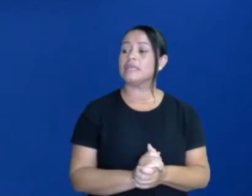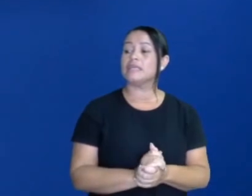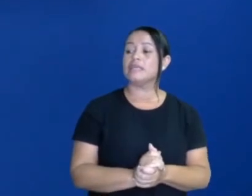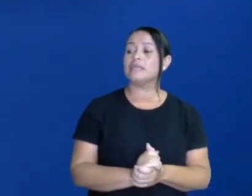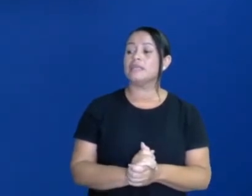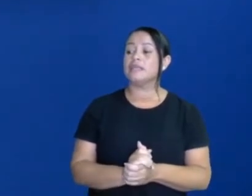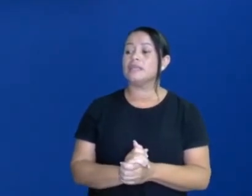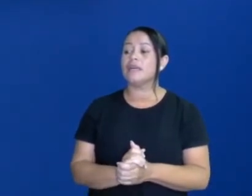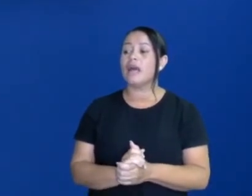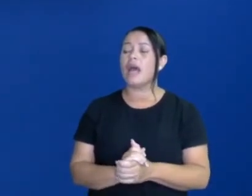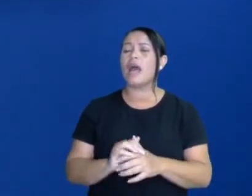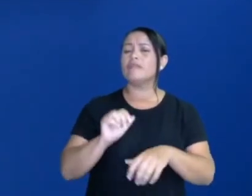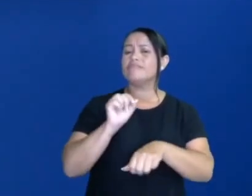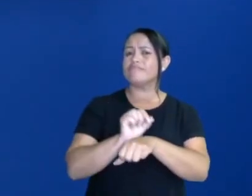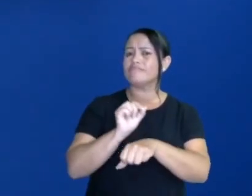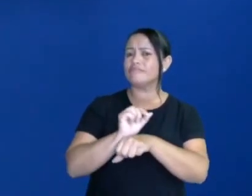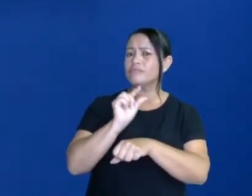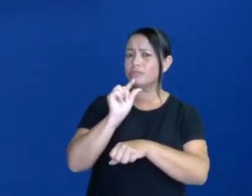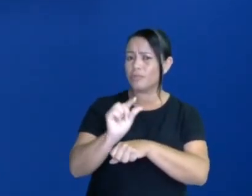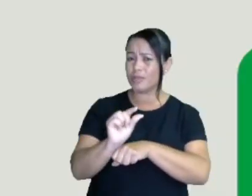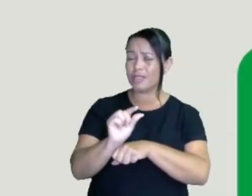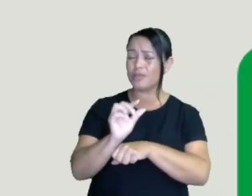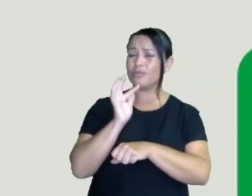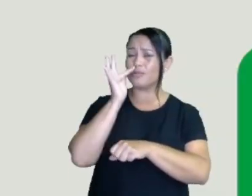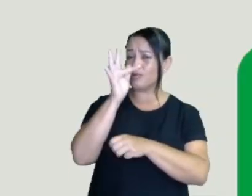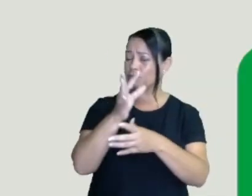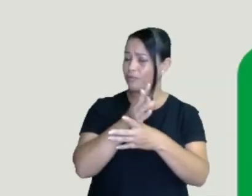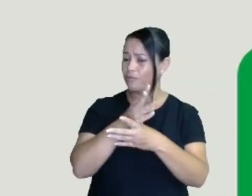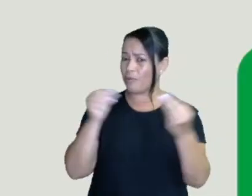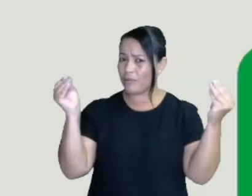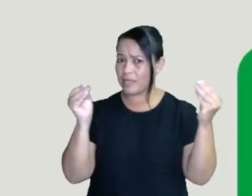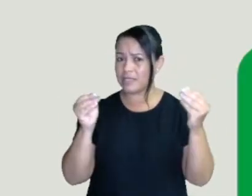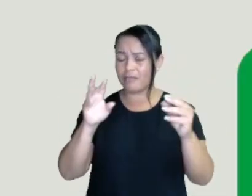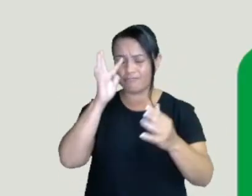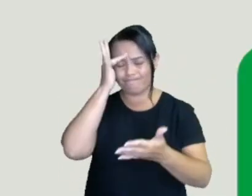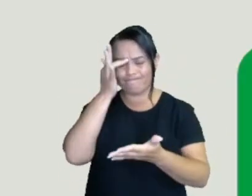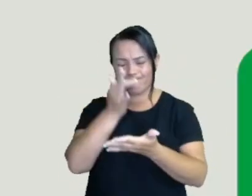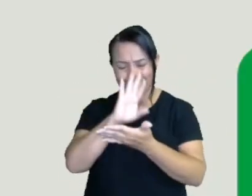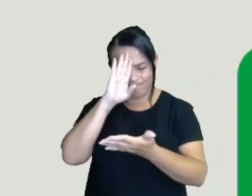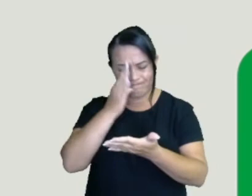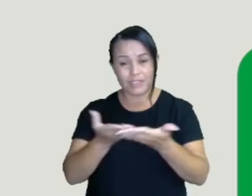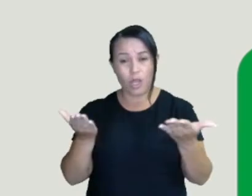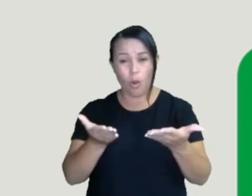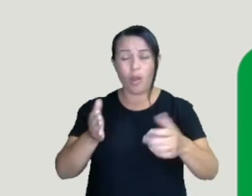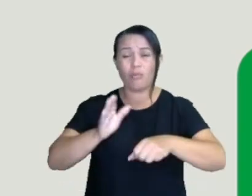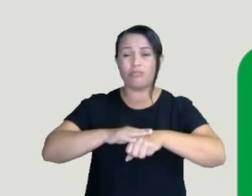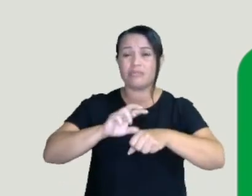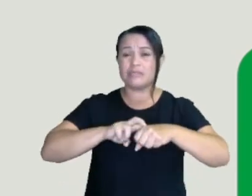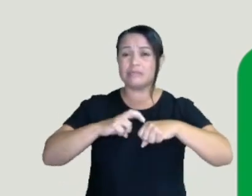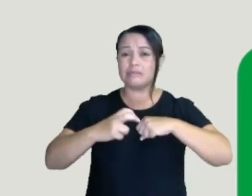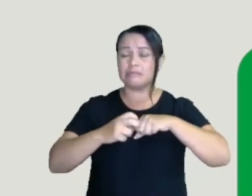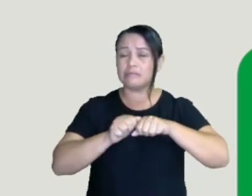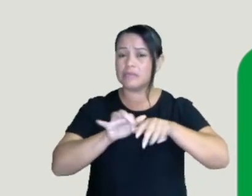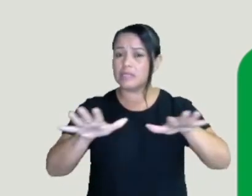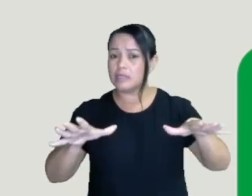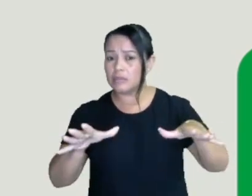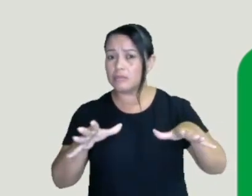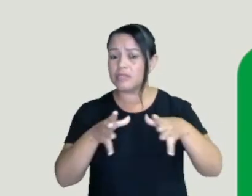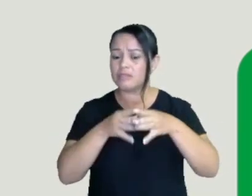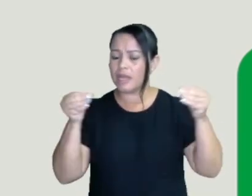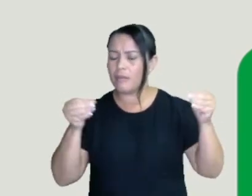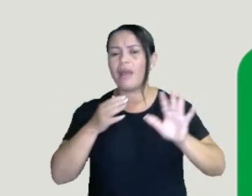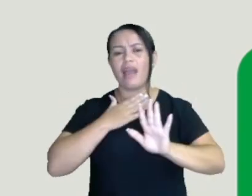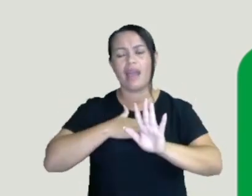E daqui a pouco tudo isso passa e vamos ter fé e acreditar que esse momento de pandemia está acabando. Esta é uma